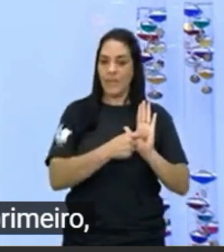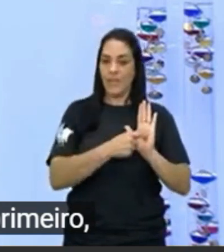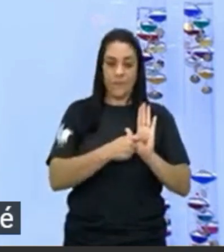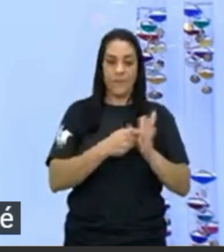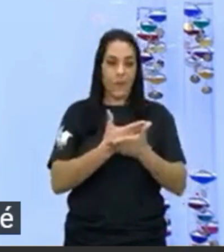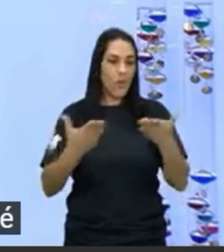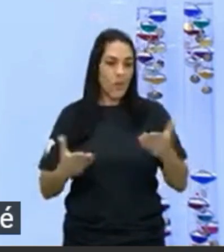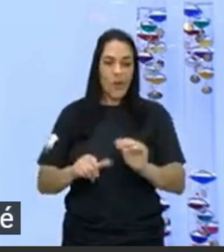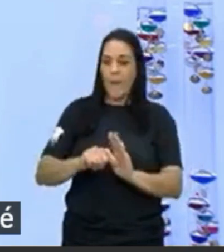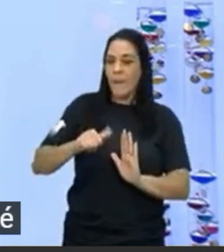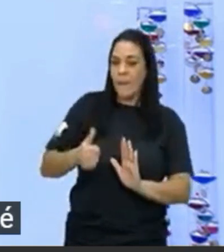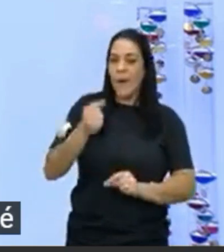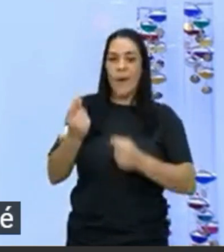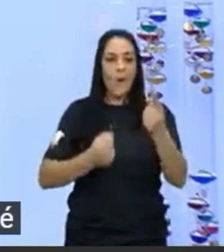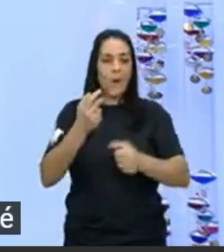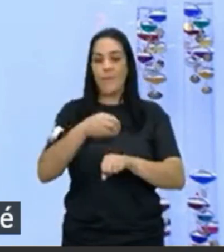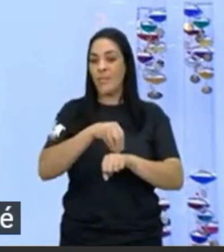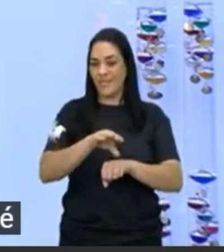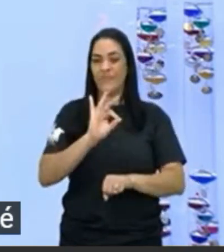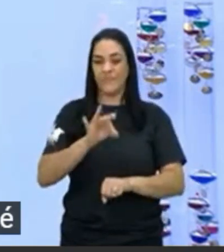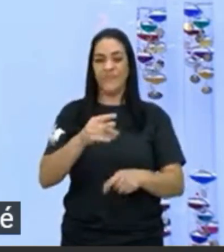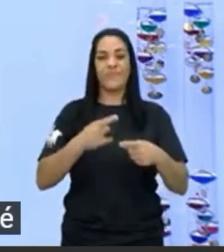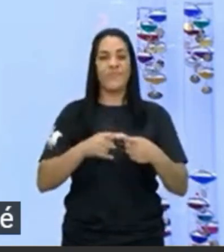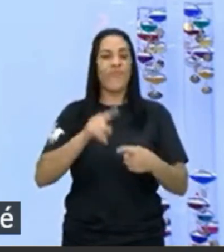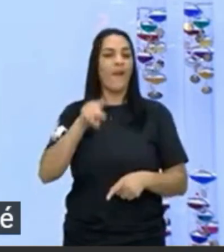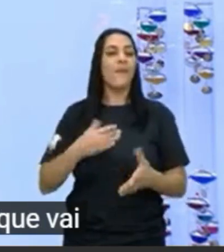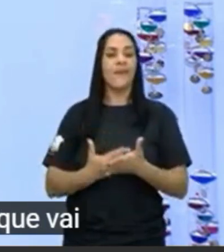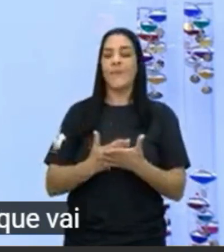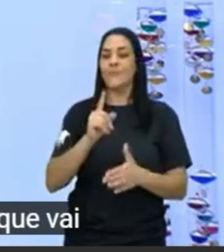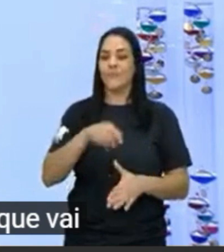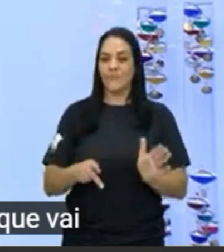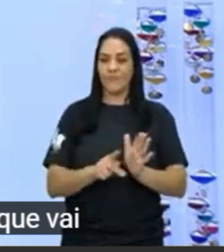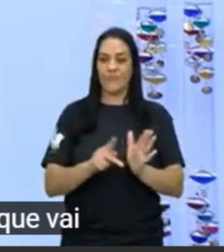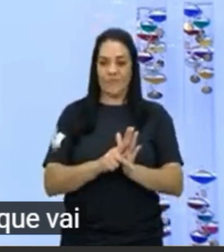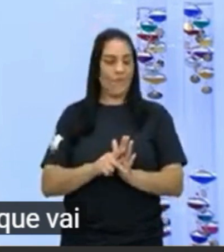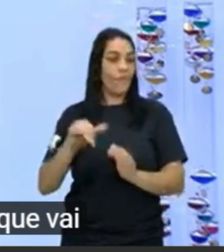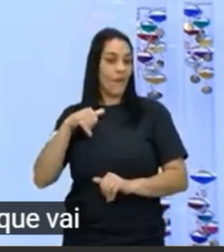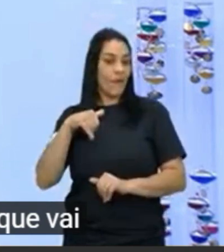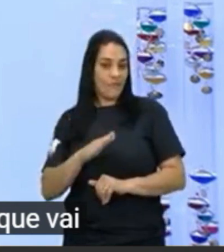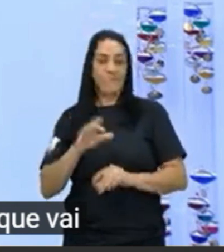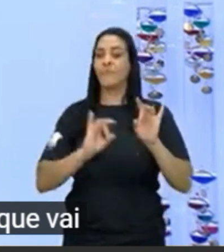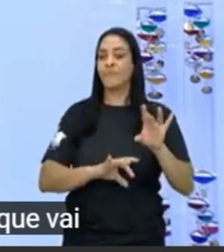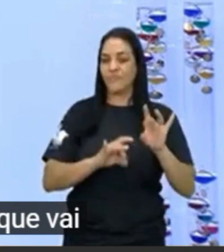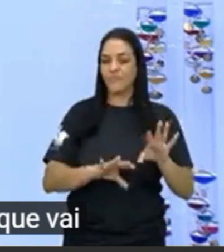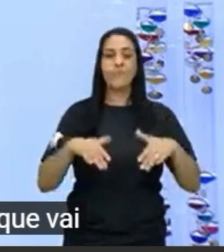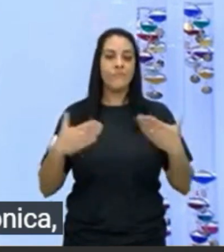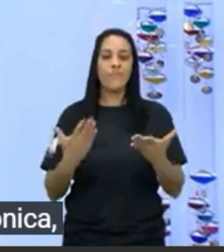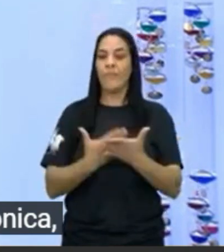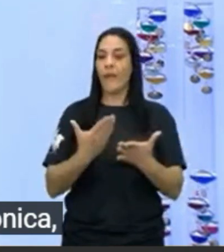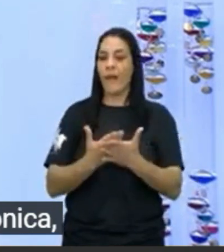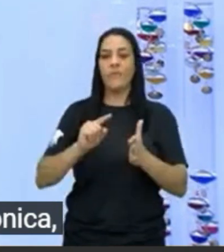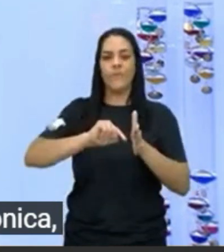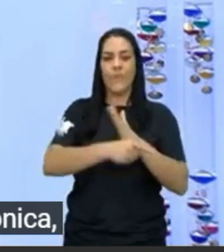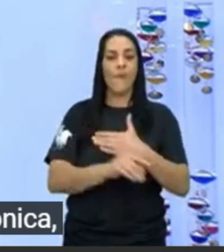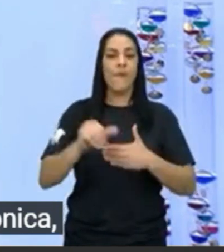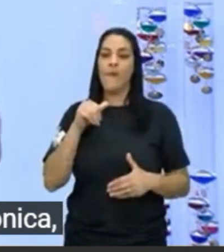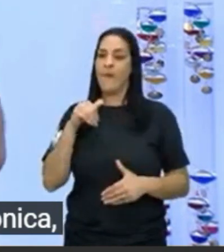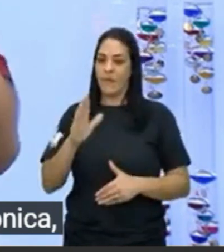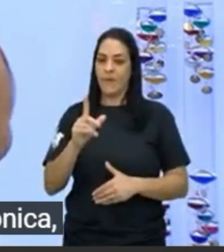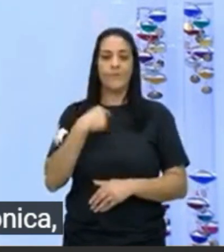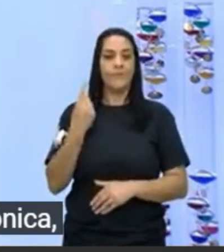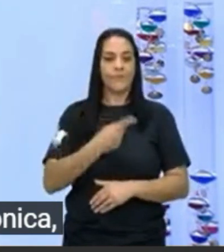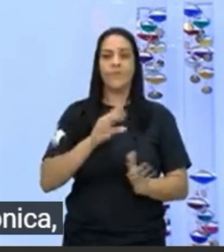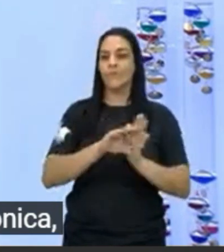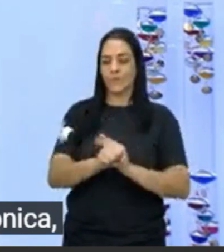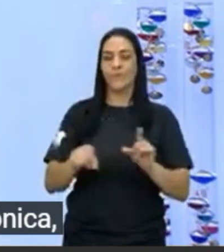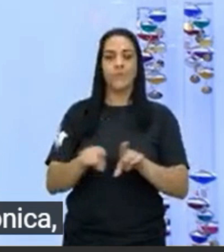Shield, vamos primeiro, professores, a algumas dicas, Porque essa aula é uma aula que vai ser um pouco mais técnica, uma aula que vai se aprofundar um pouco mais